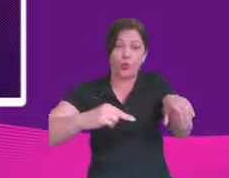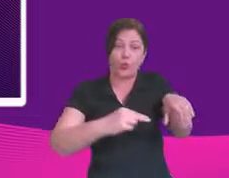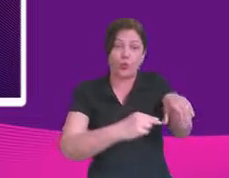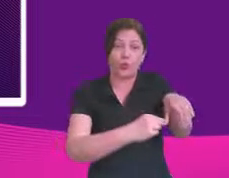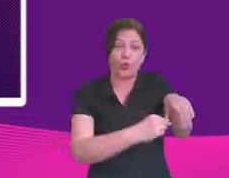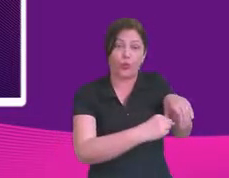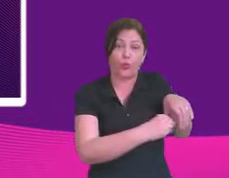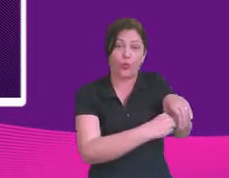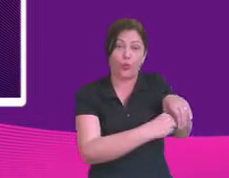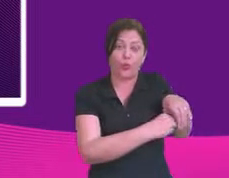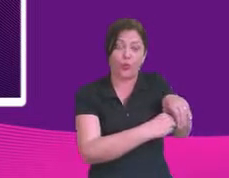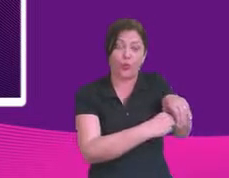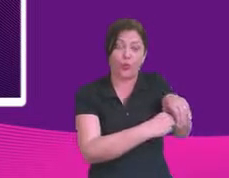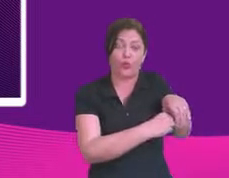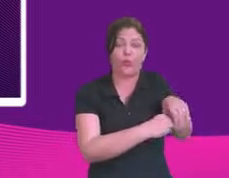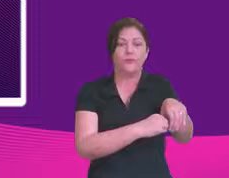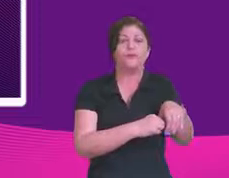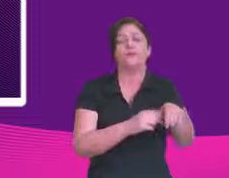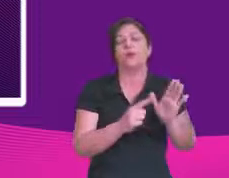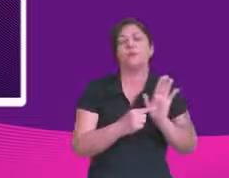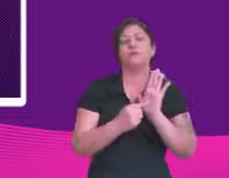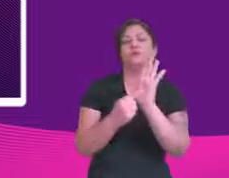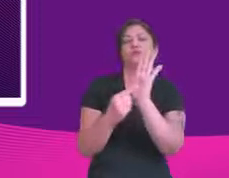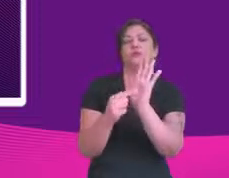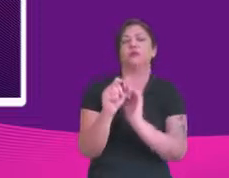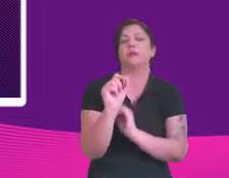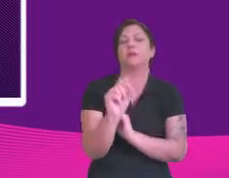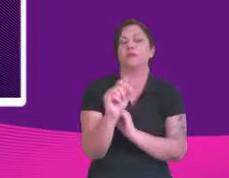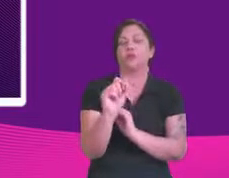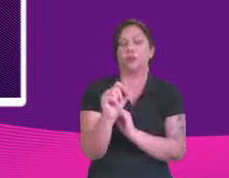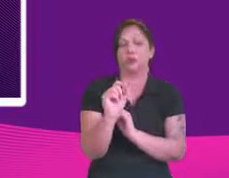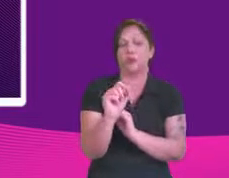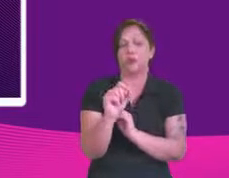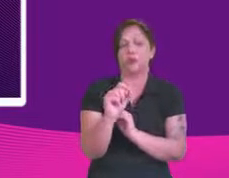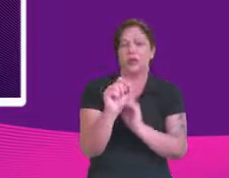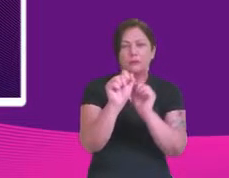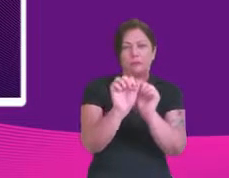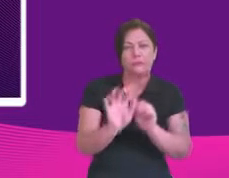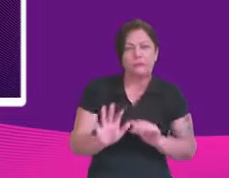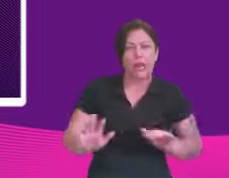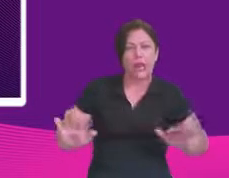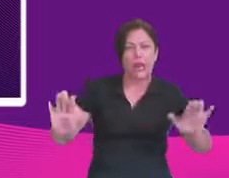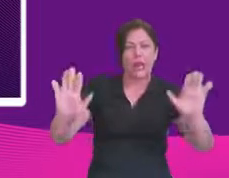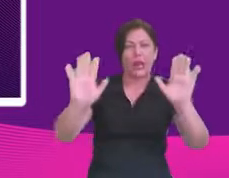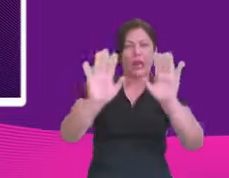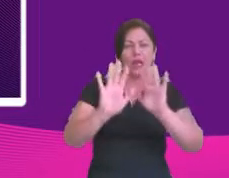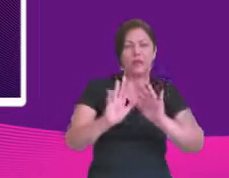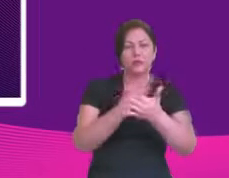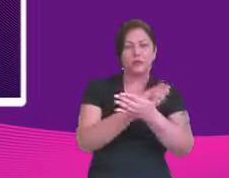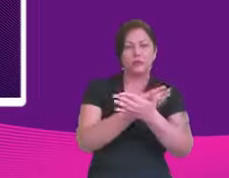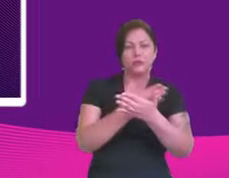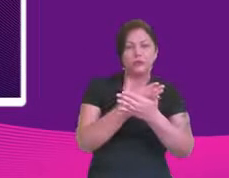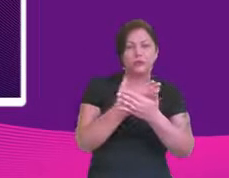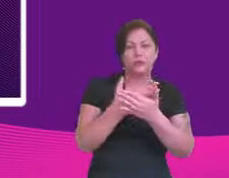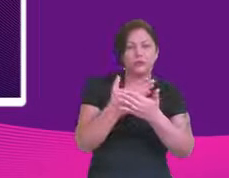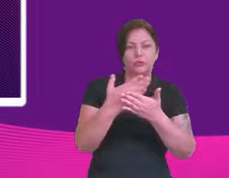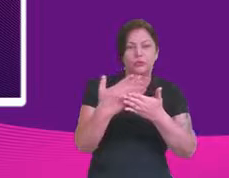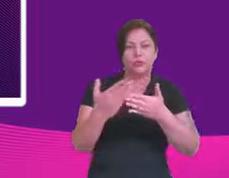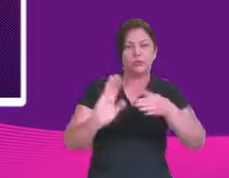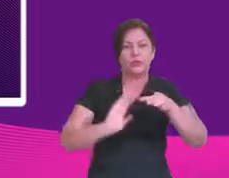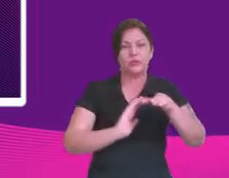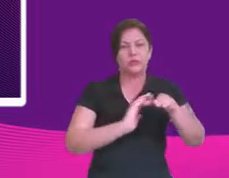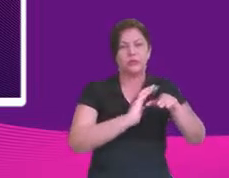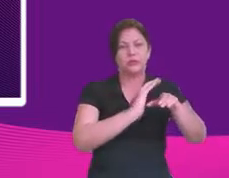área de espessamento peritoneal e ascite inoculada, né, perihepática, periesplênica, aqui vendo no corte